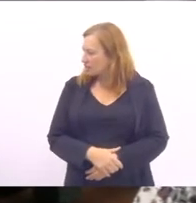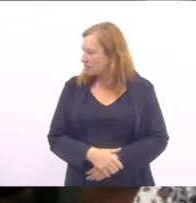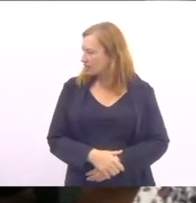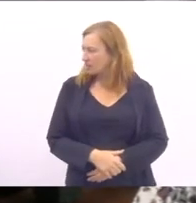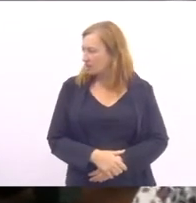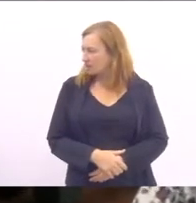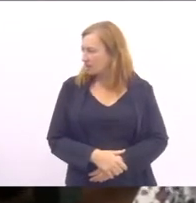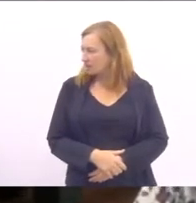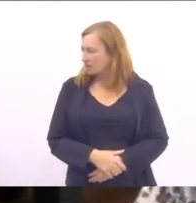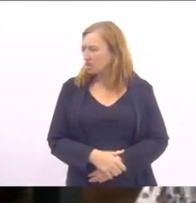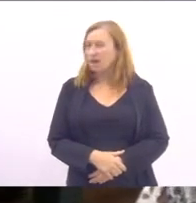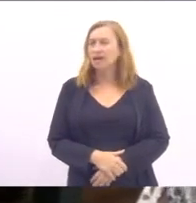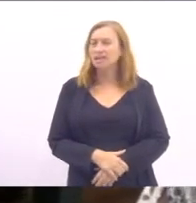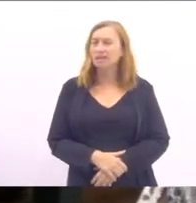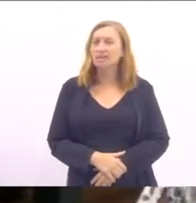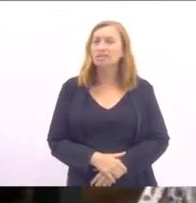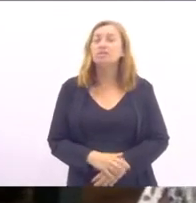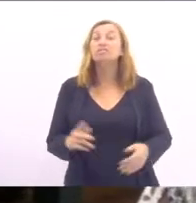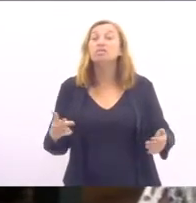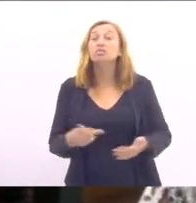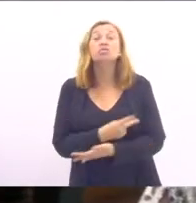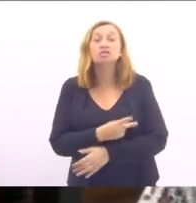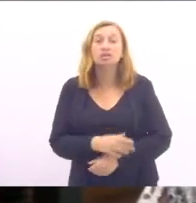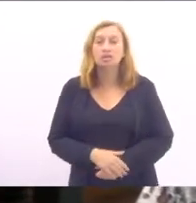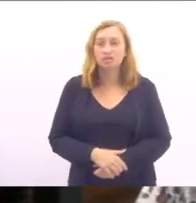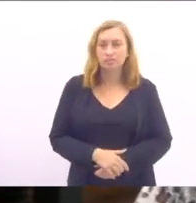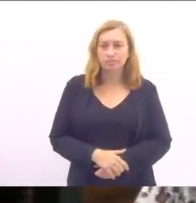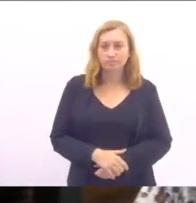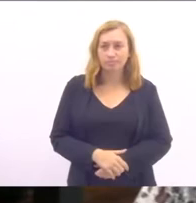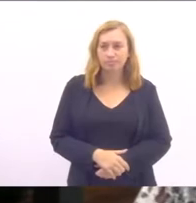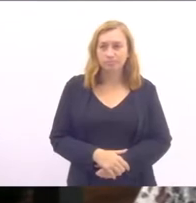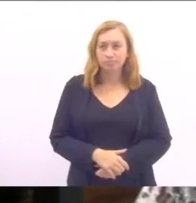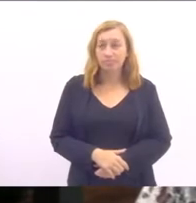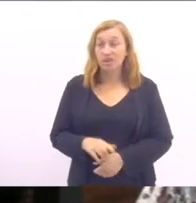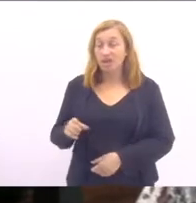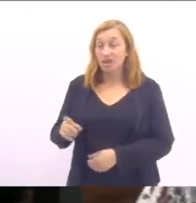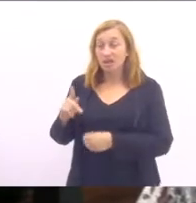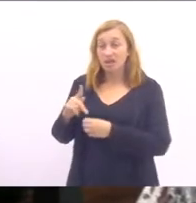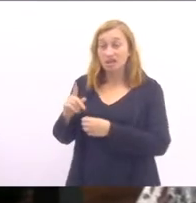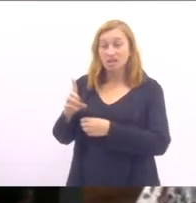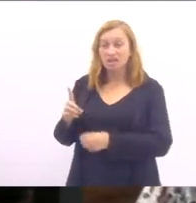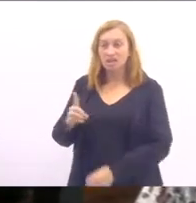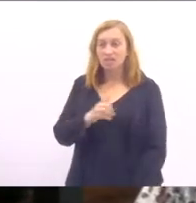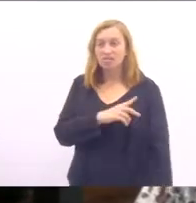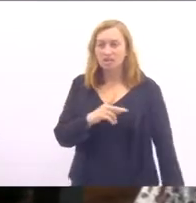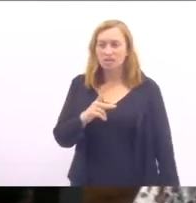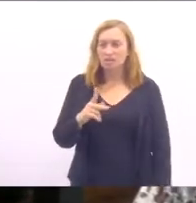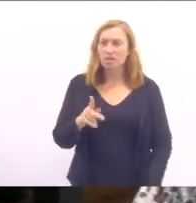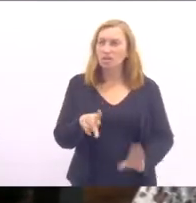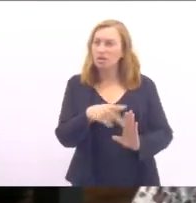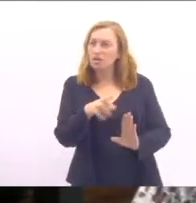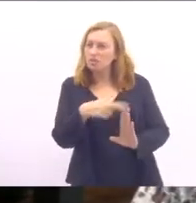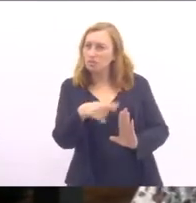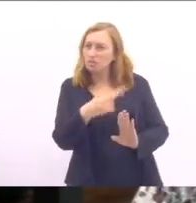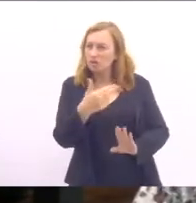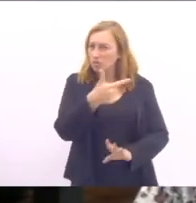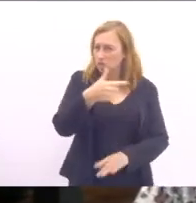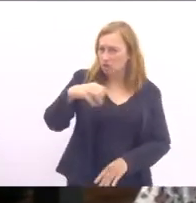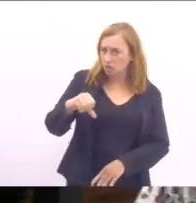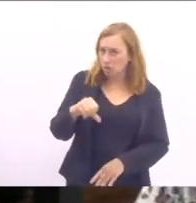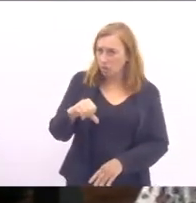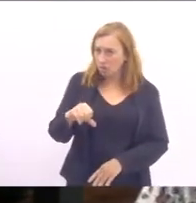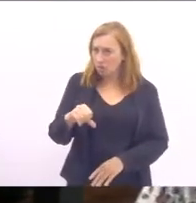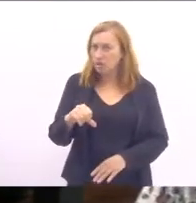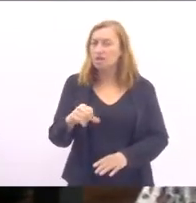acontecer é acabar com os catadores. Porque ele é defensor da resolução anterior, 29, na qual é citado